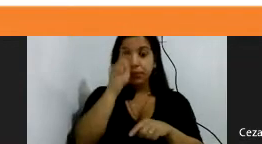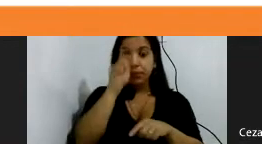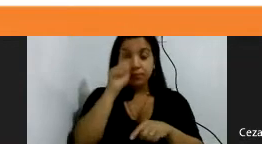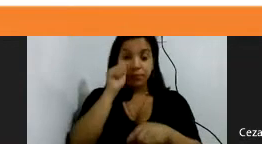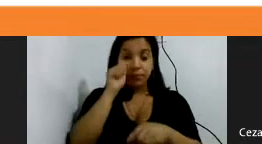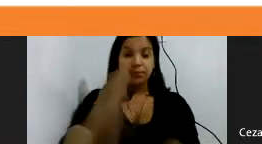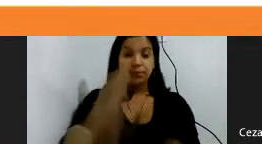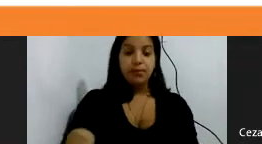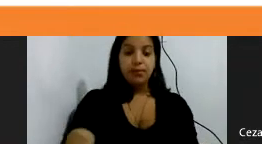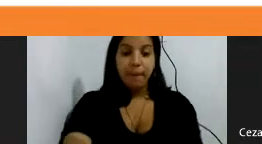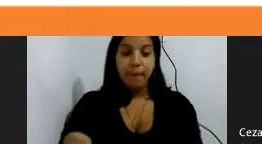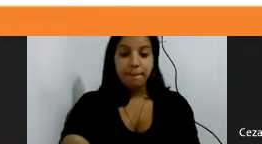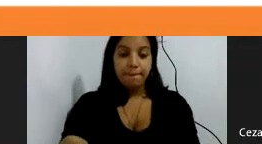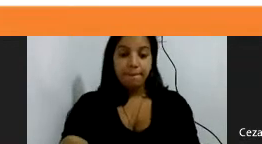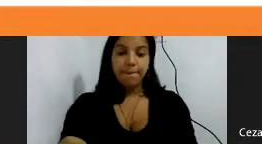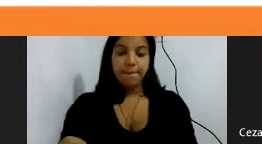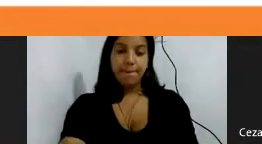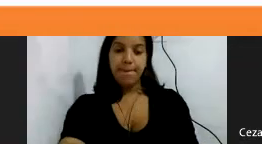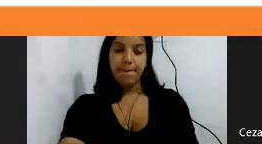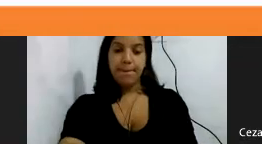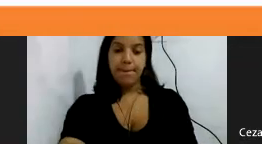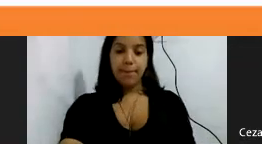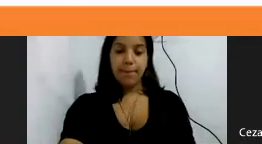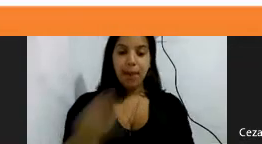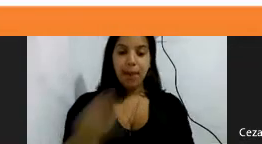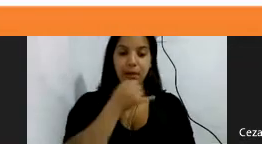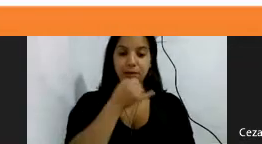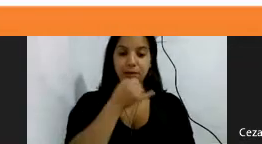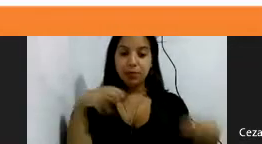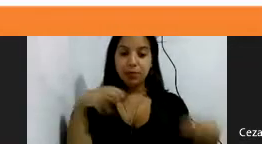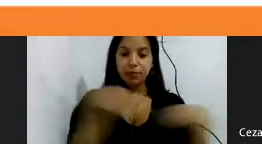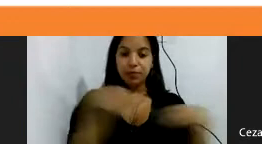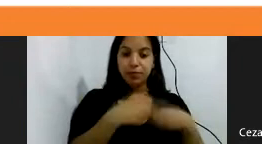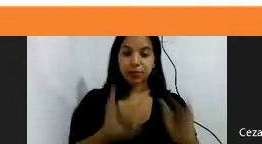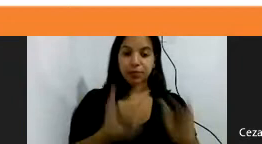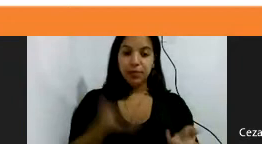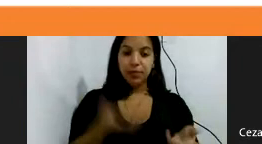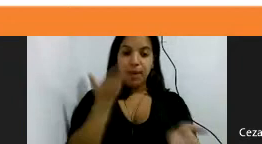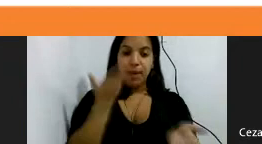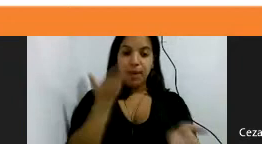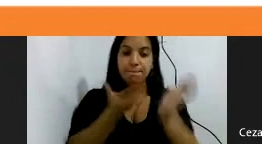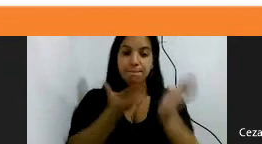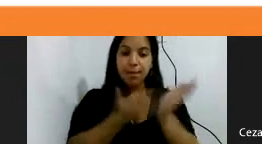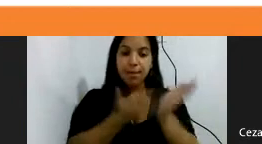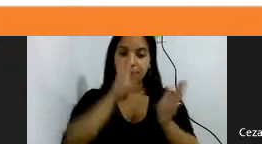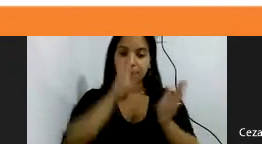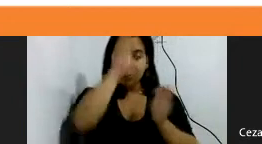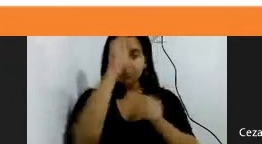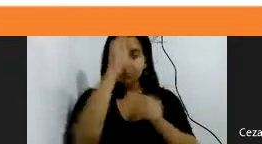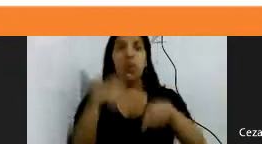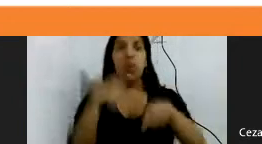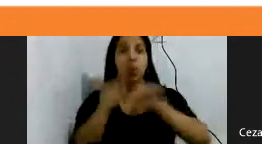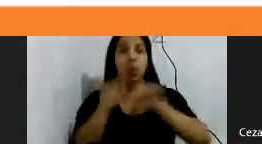anemia. Então, eu dei o exemplo do acidente de carro. Então, a gente tem uma perda volumosa. Então, é uma